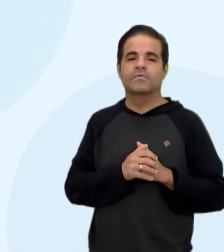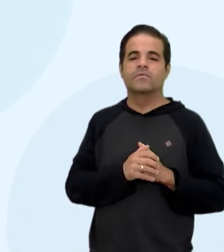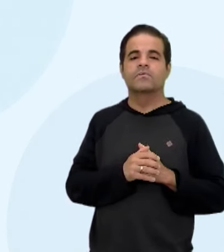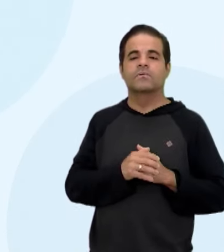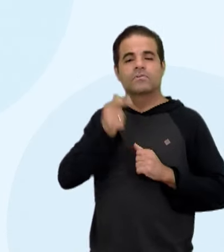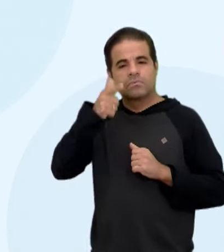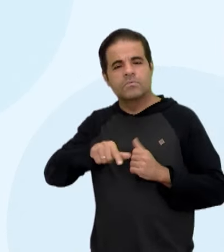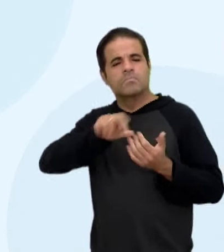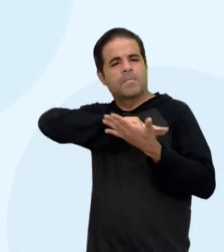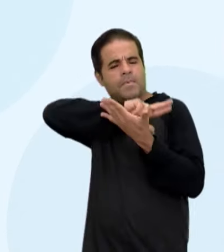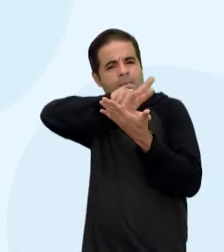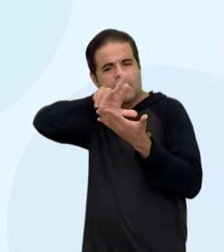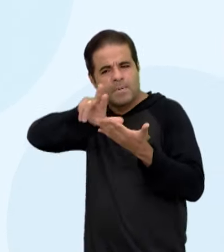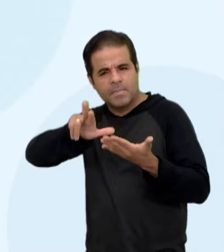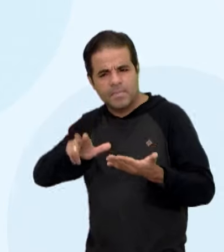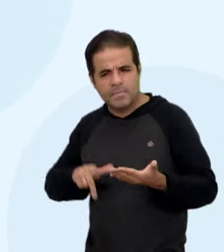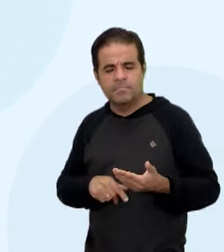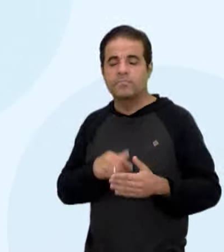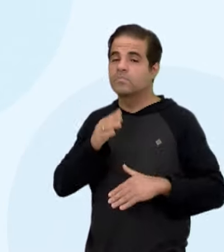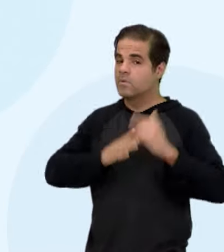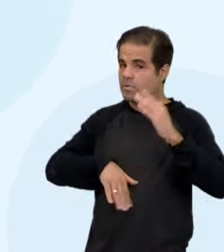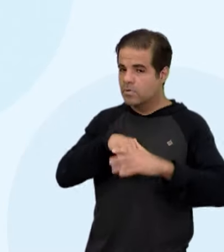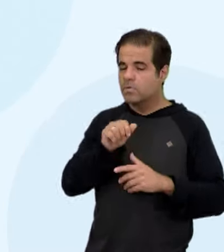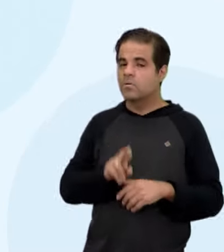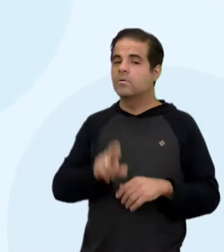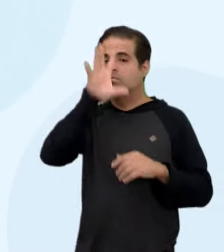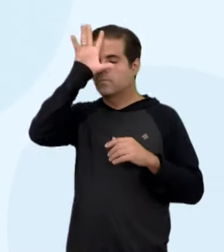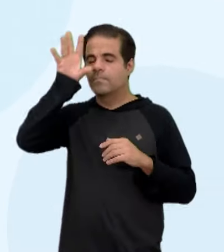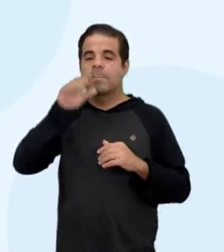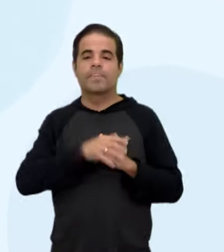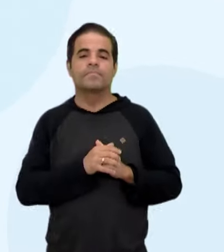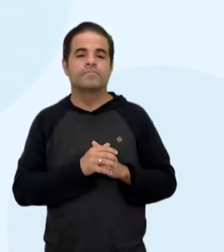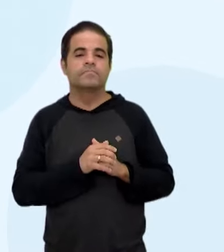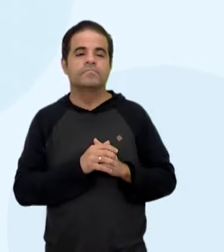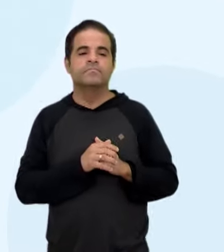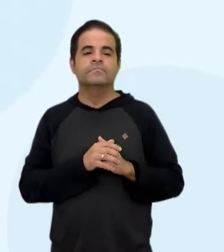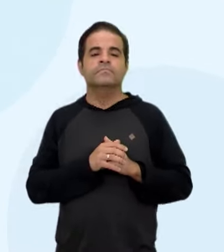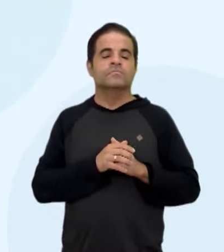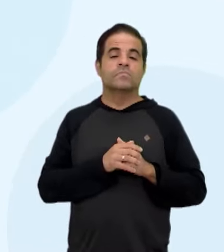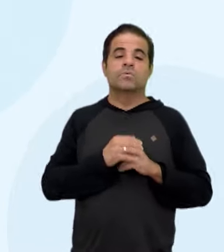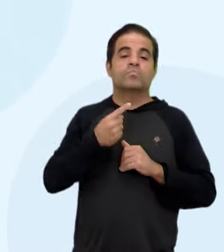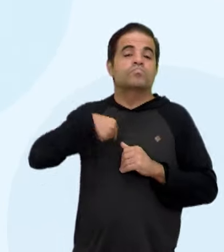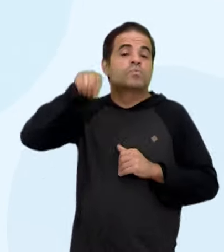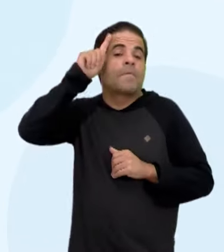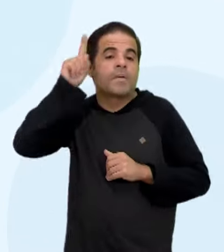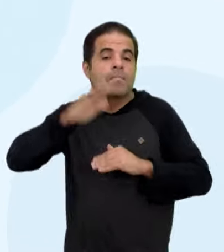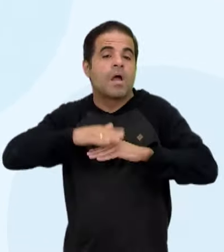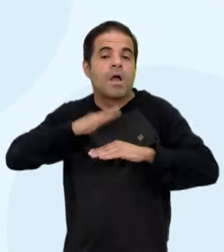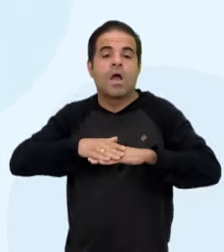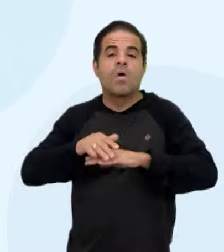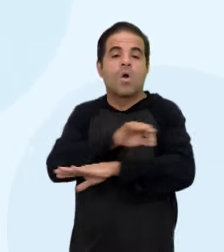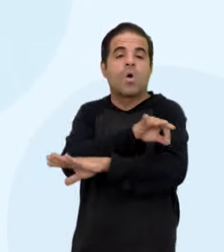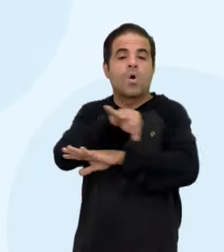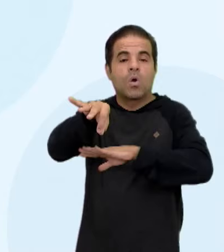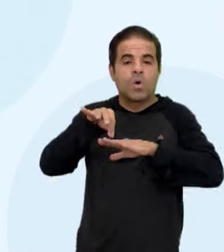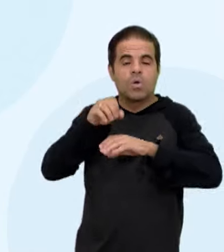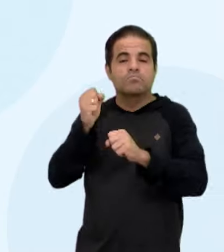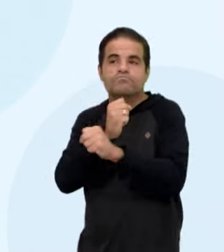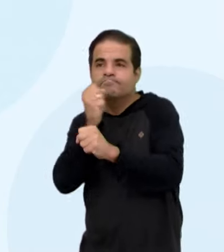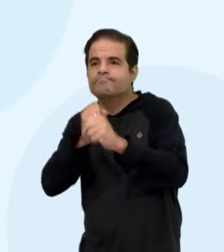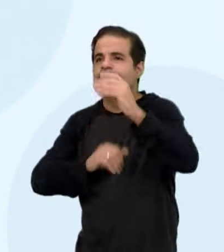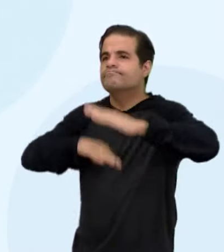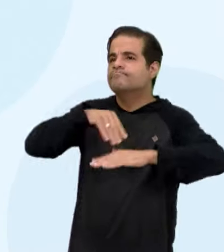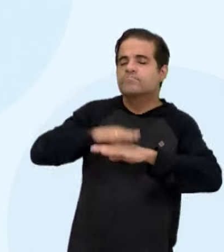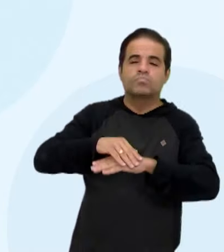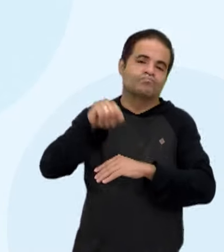para mais características sobre o Coliseu Romano. Bem, nós não sabemos quem foi o arquiteto que projetou o